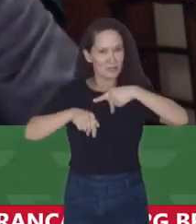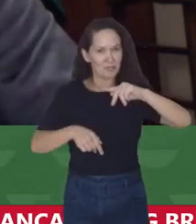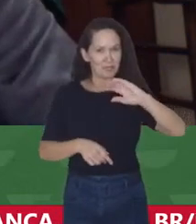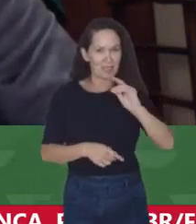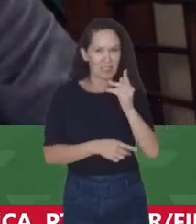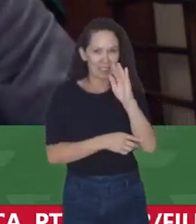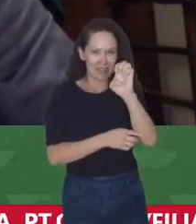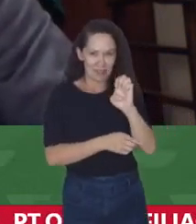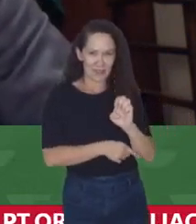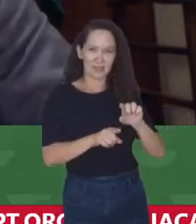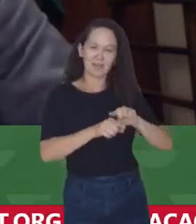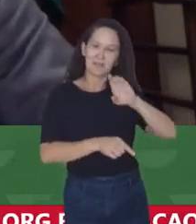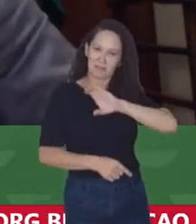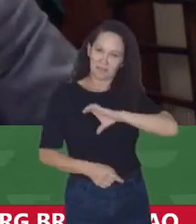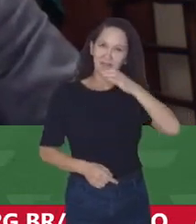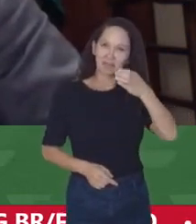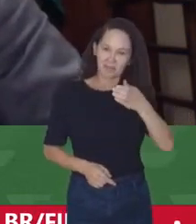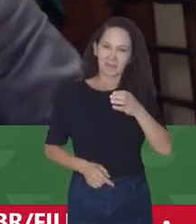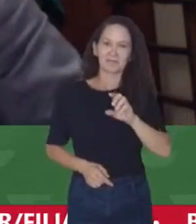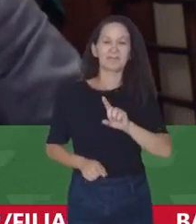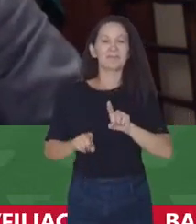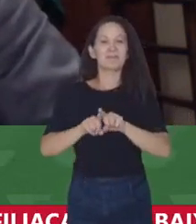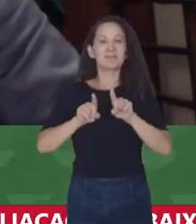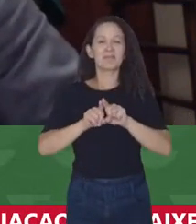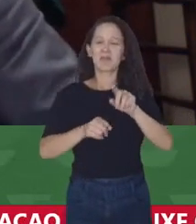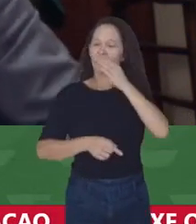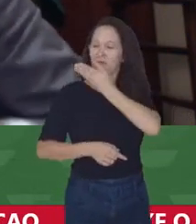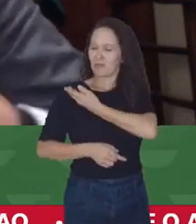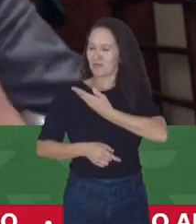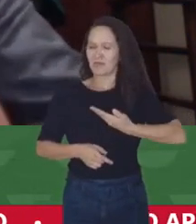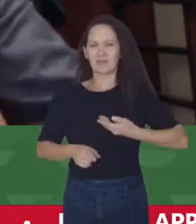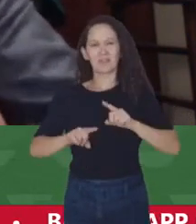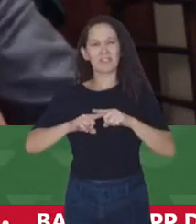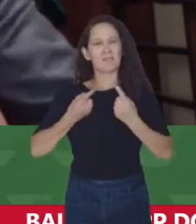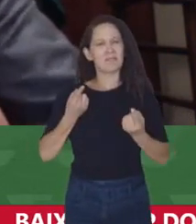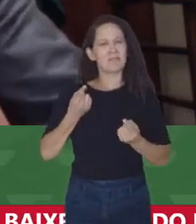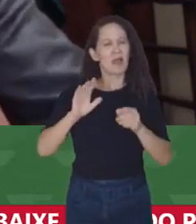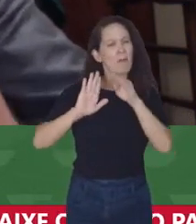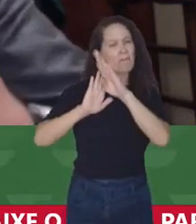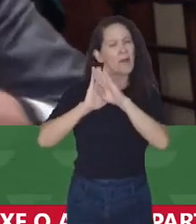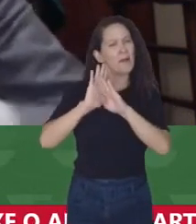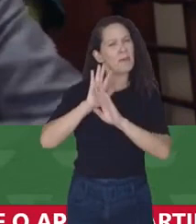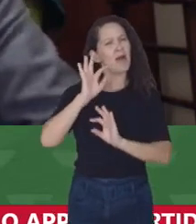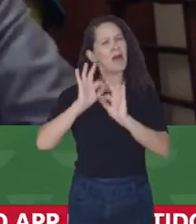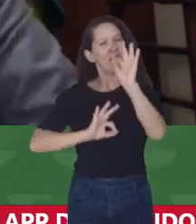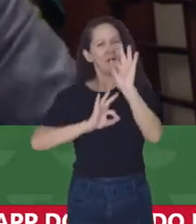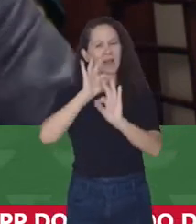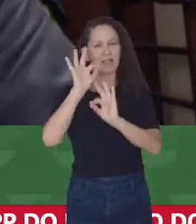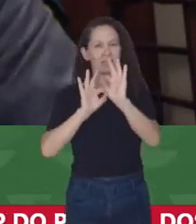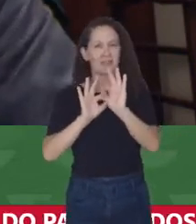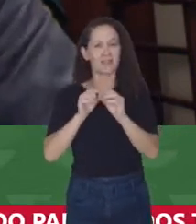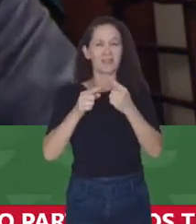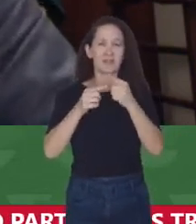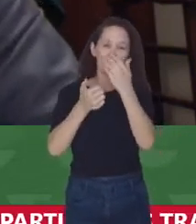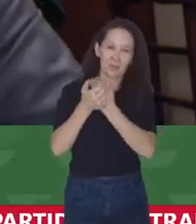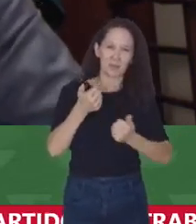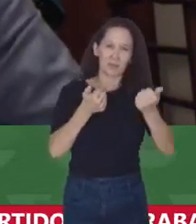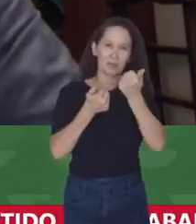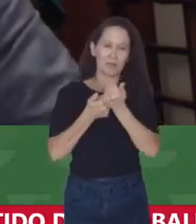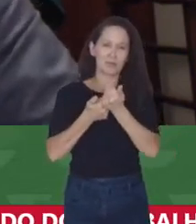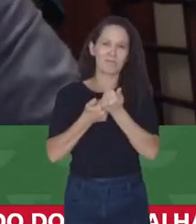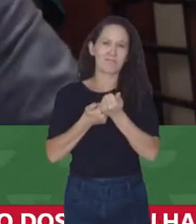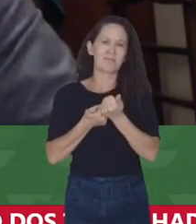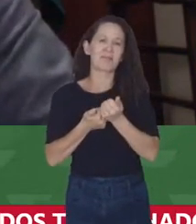ocorreu em Portugal, para dar uma governabilidade mais programática, tendo em vista que o golpe deixou